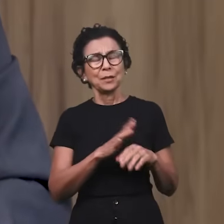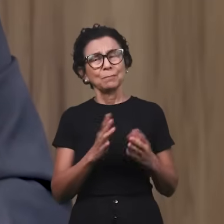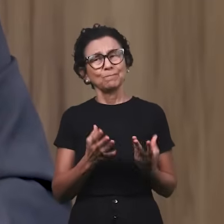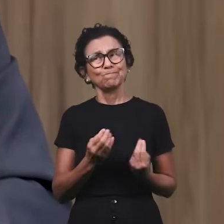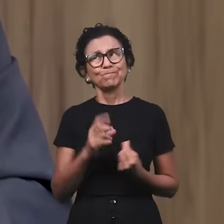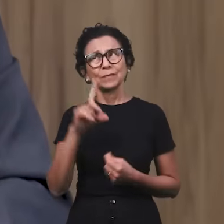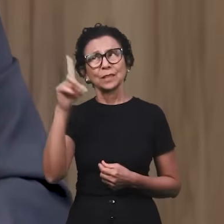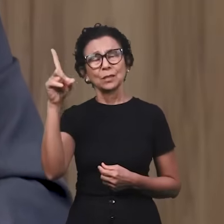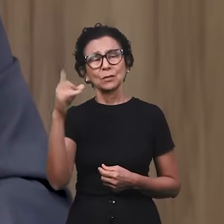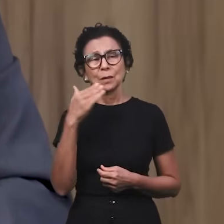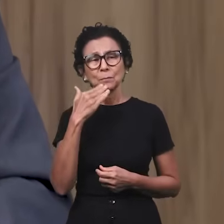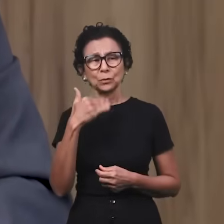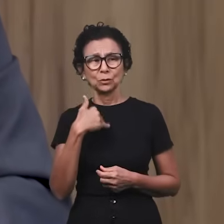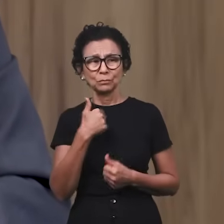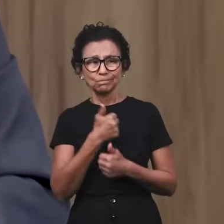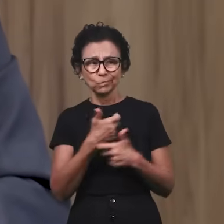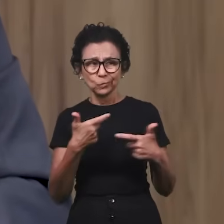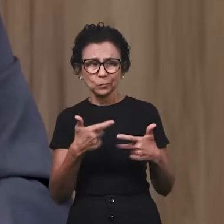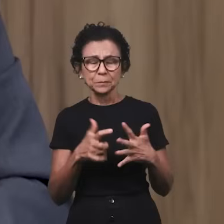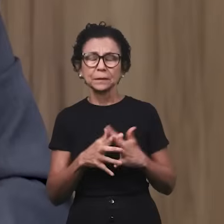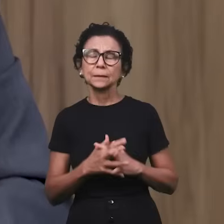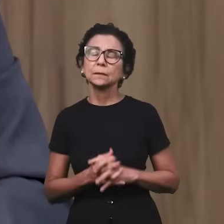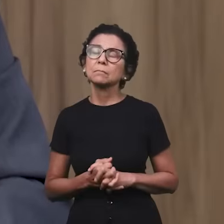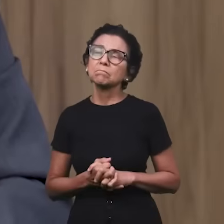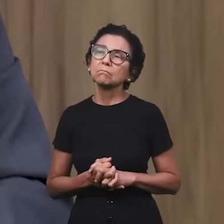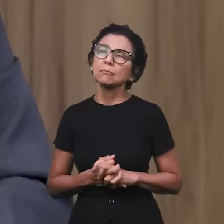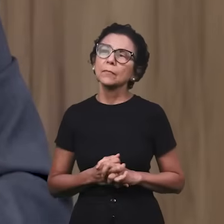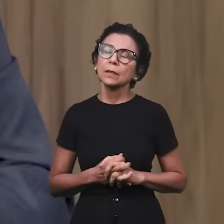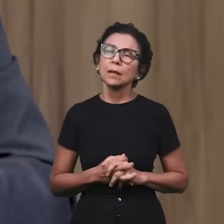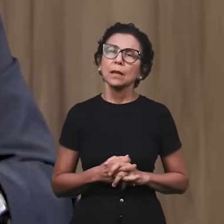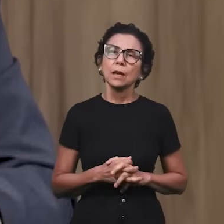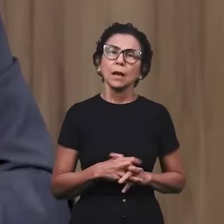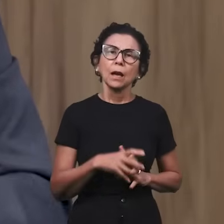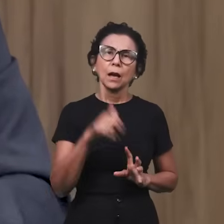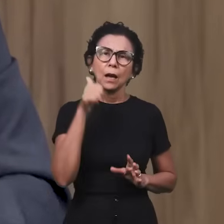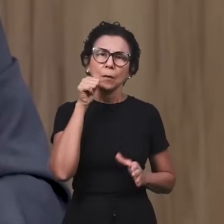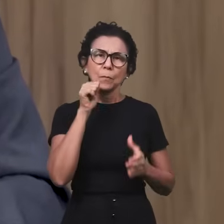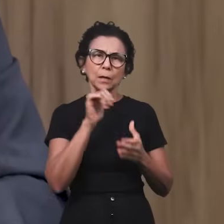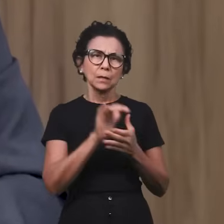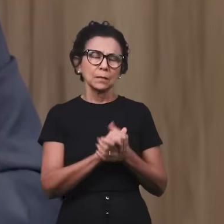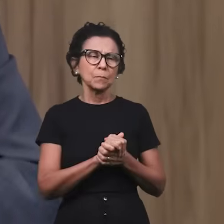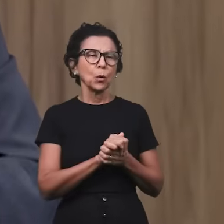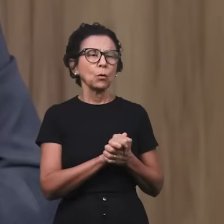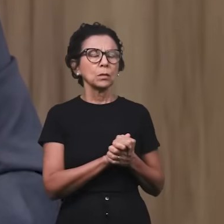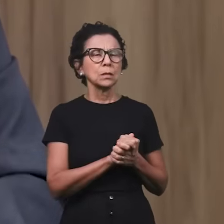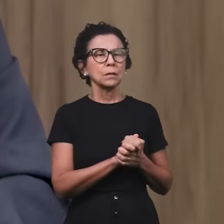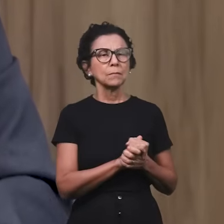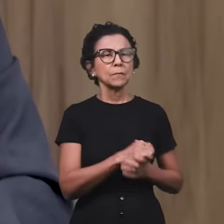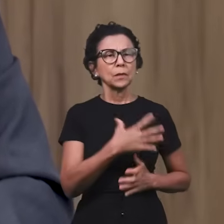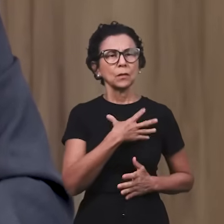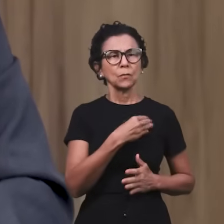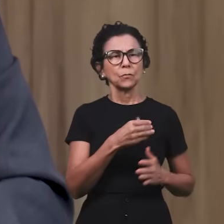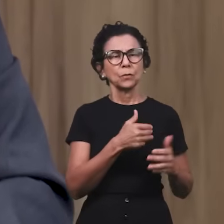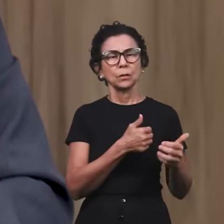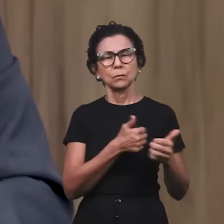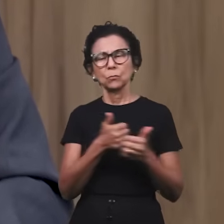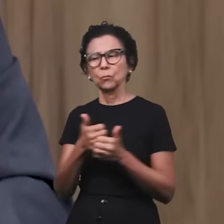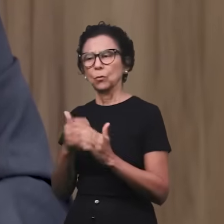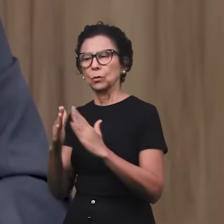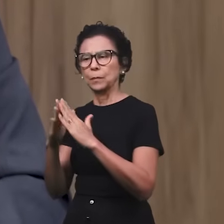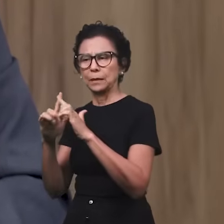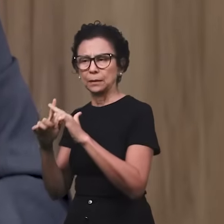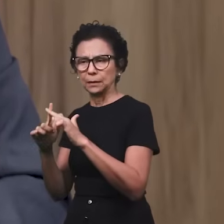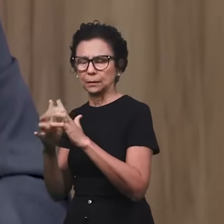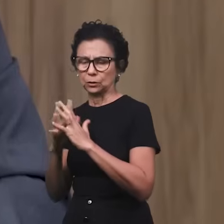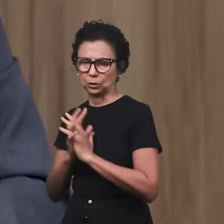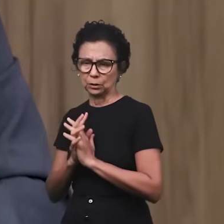né? E um dia a Vera foi para a igreja com ele e eu dobrei o joelho em casa e falei, Senhor, hoje eu